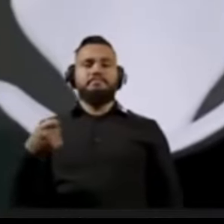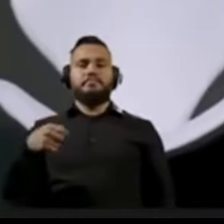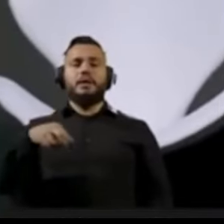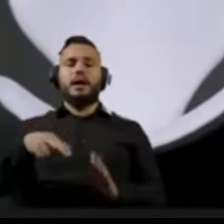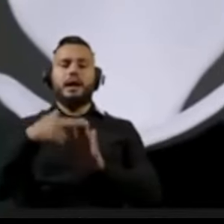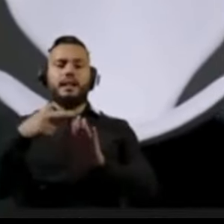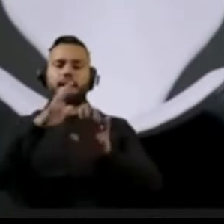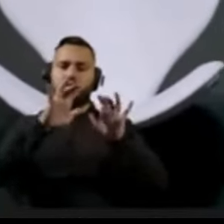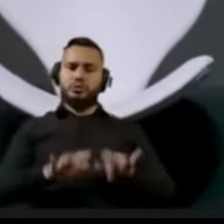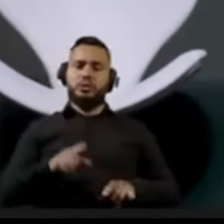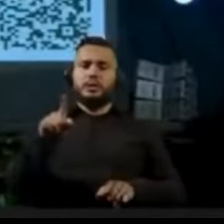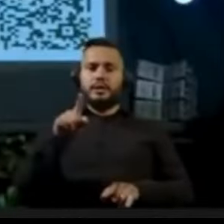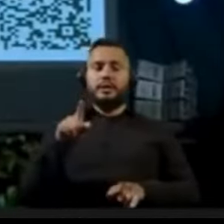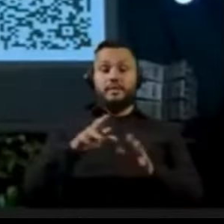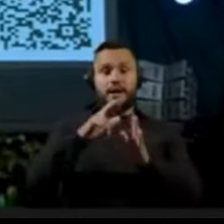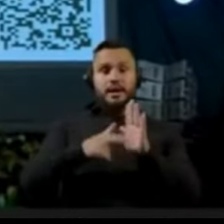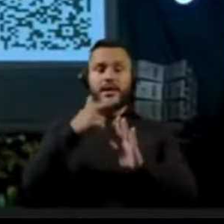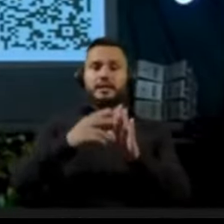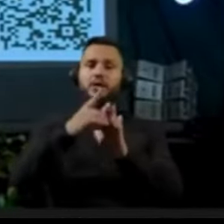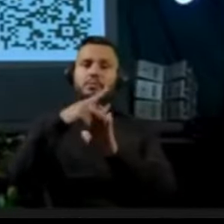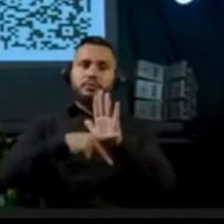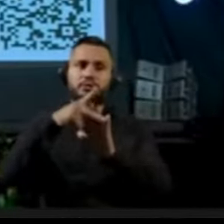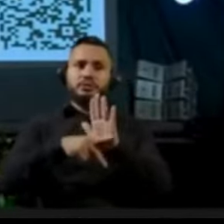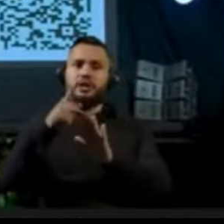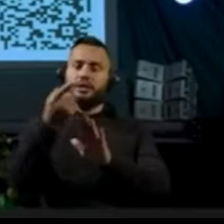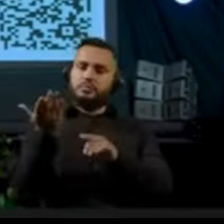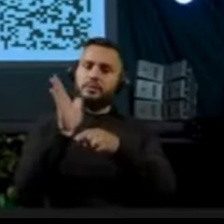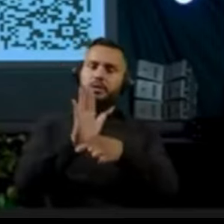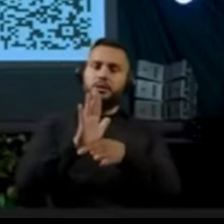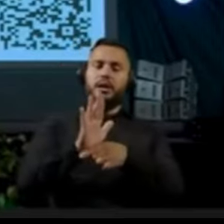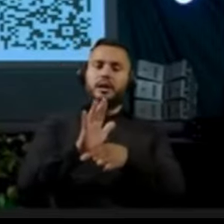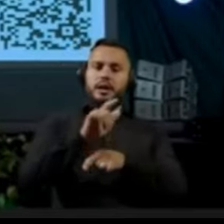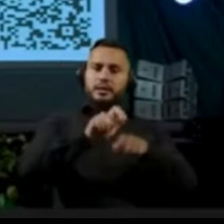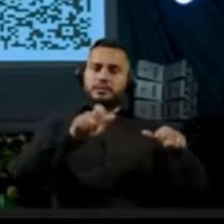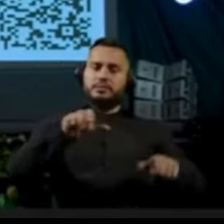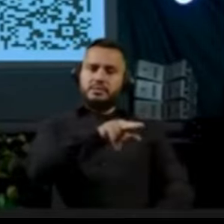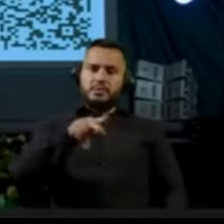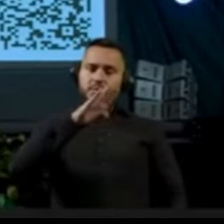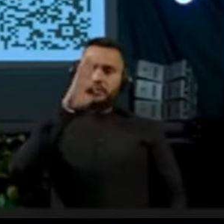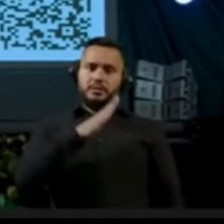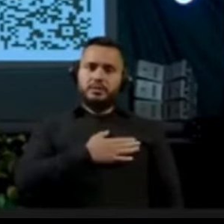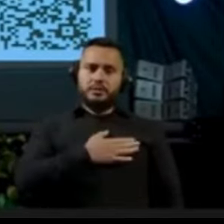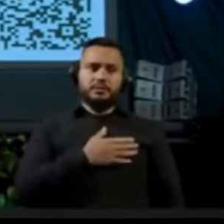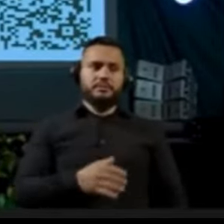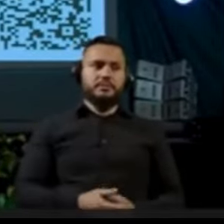de anistia do dia 8 de janeiro. Rodrigo Valadares.